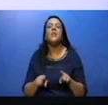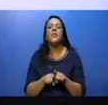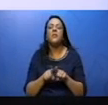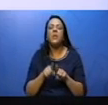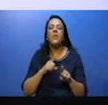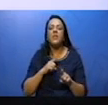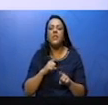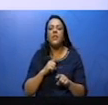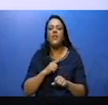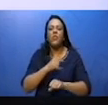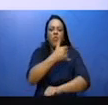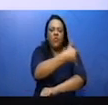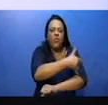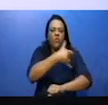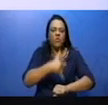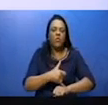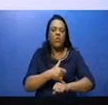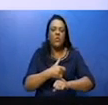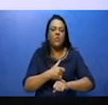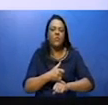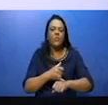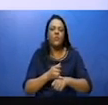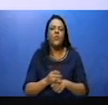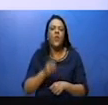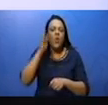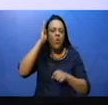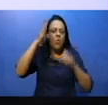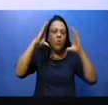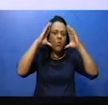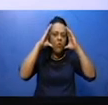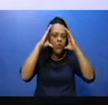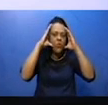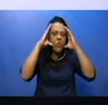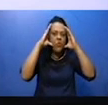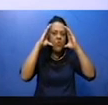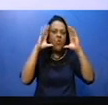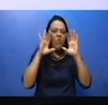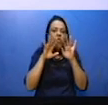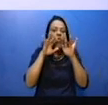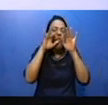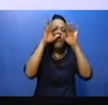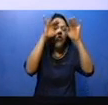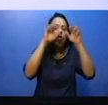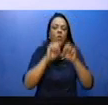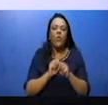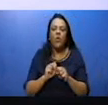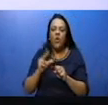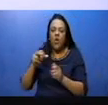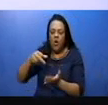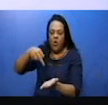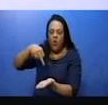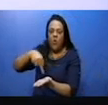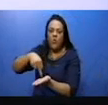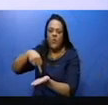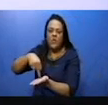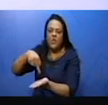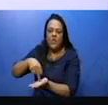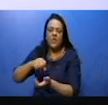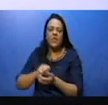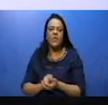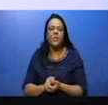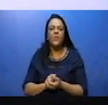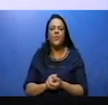Cabeça, Saci, etc. Ou então inventar fatos e seres extraordinários,